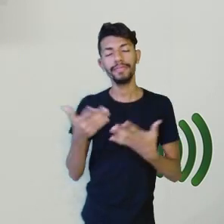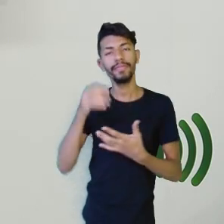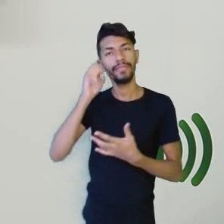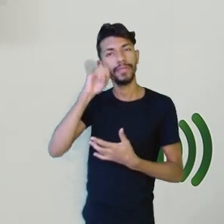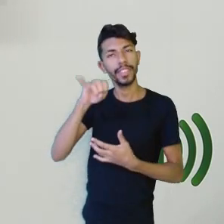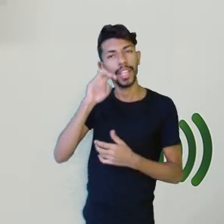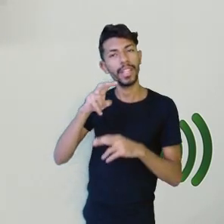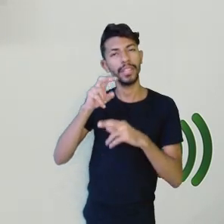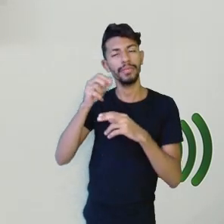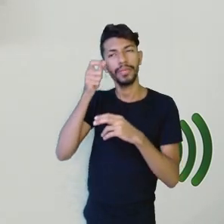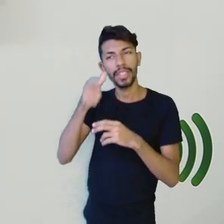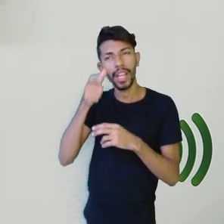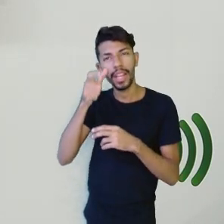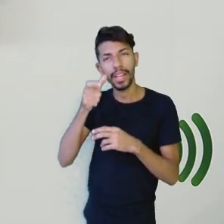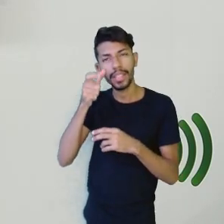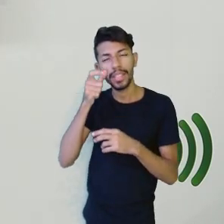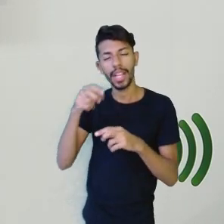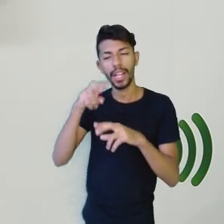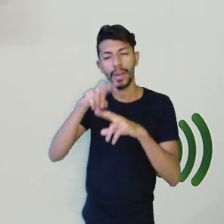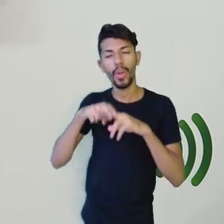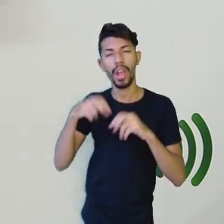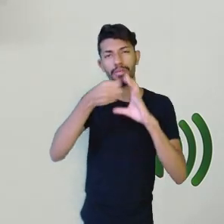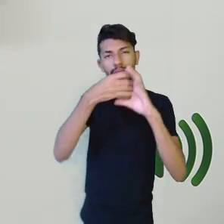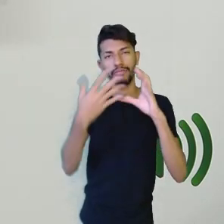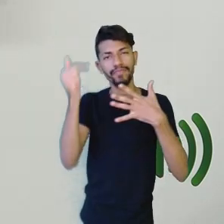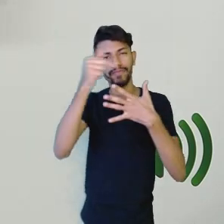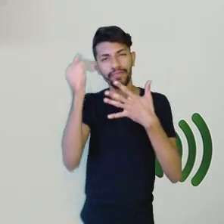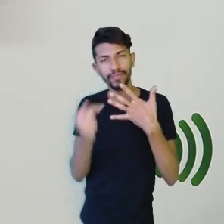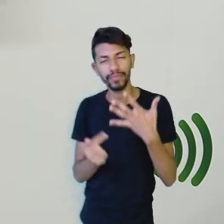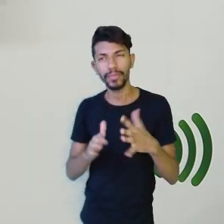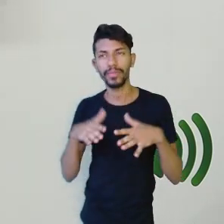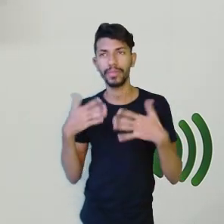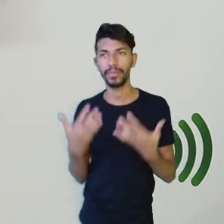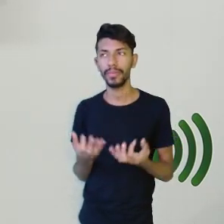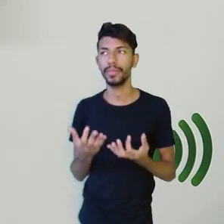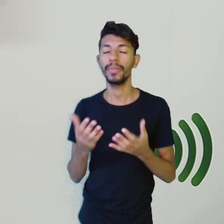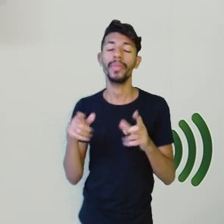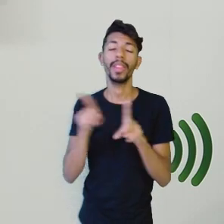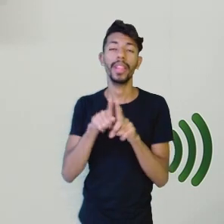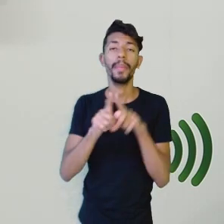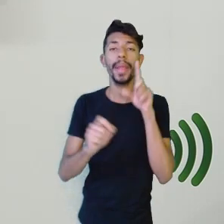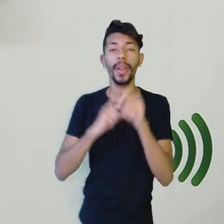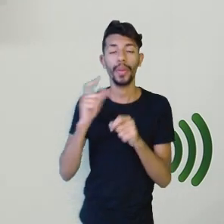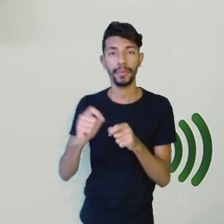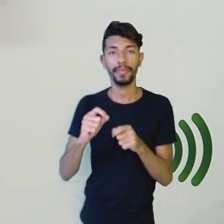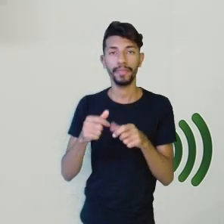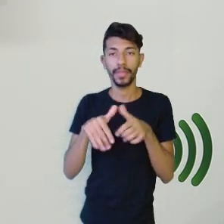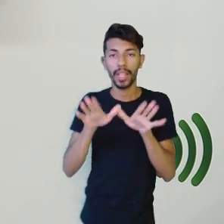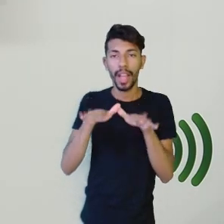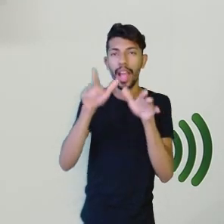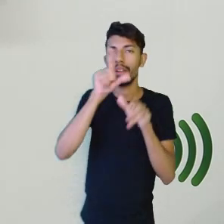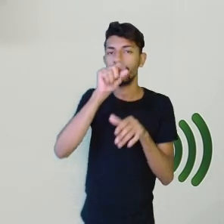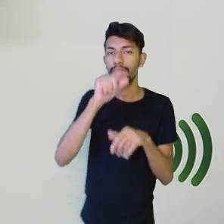características. Bom, as aves também, elas possuem vários tamanhos,